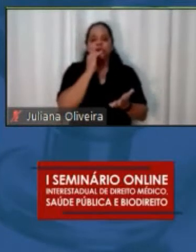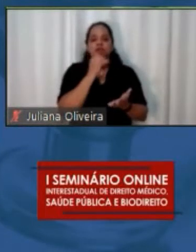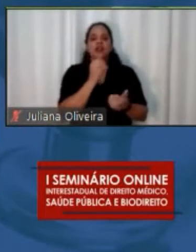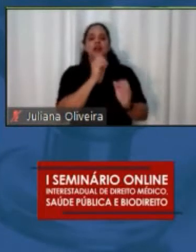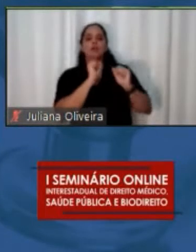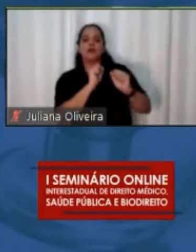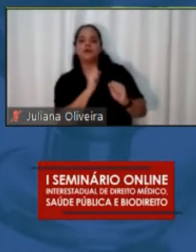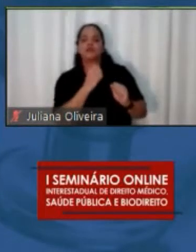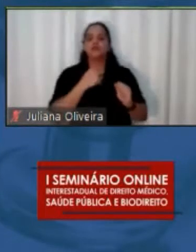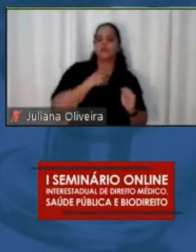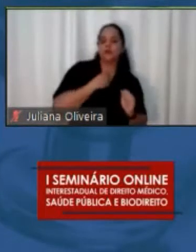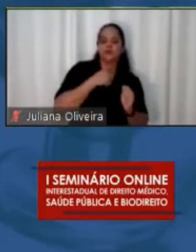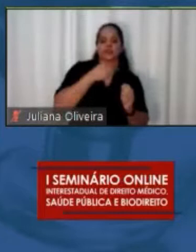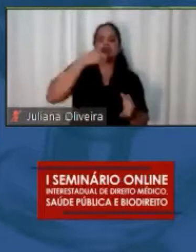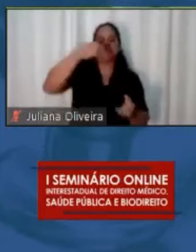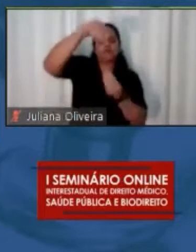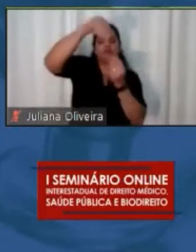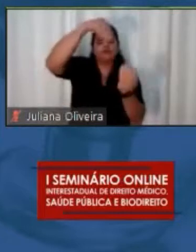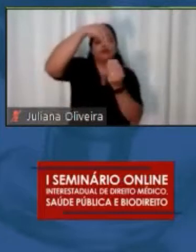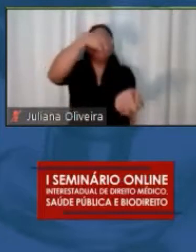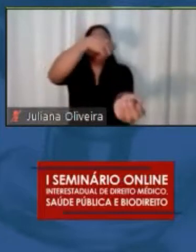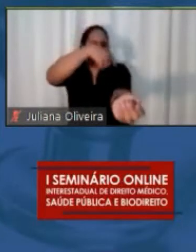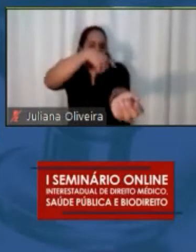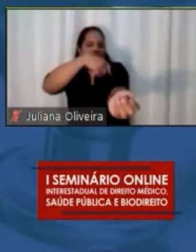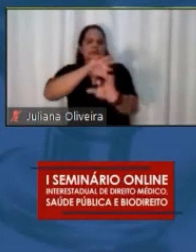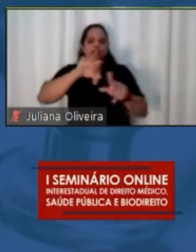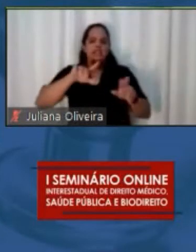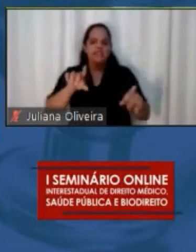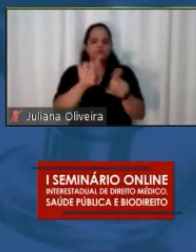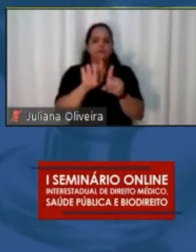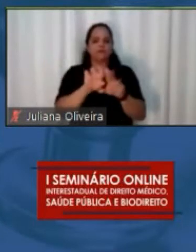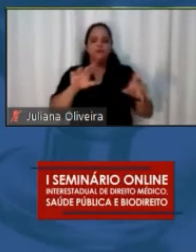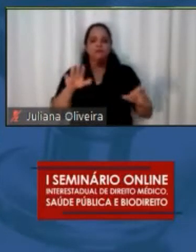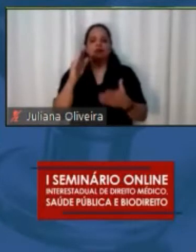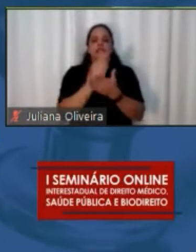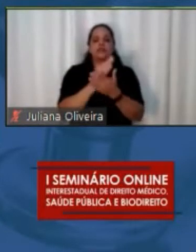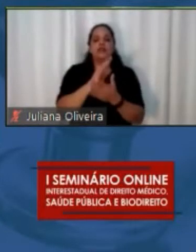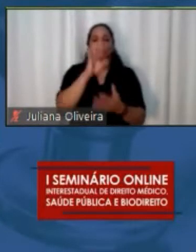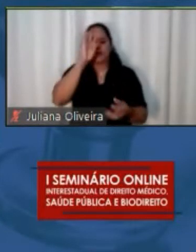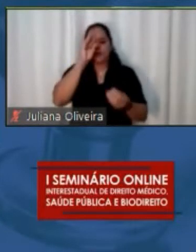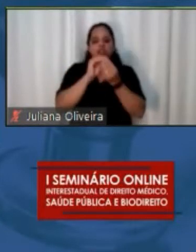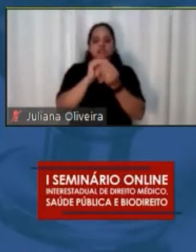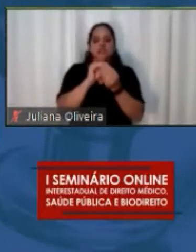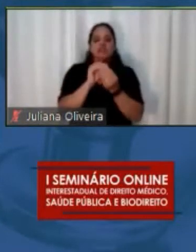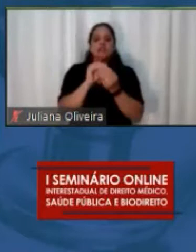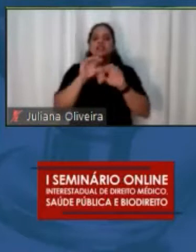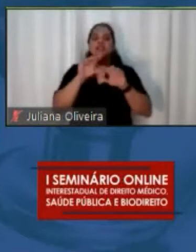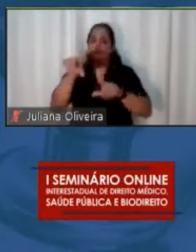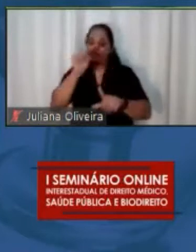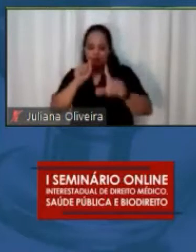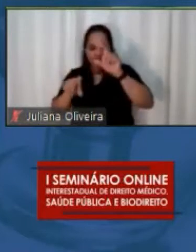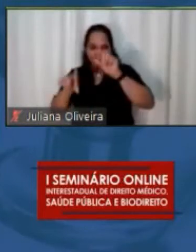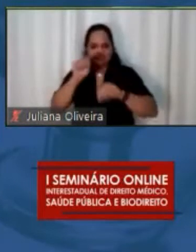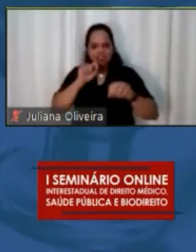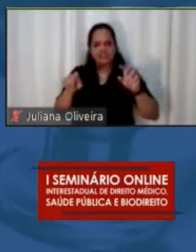pacientes, mesmo que eles tenham doença cardiovascular. E uma das conclusões que eu separei para colocar nesta revisão é que